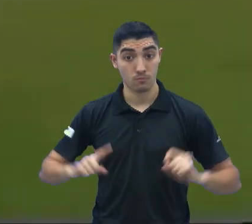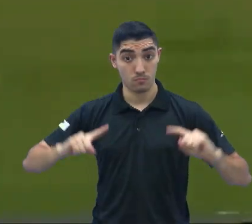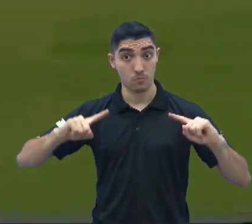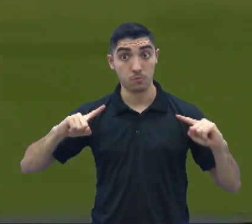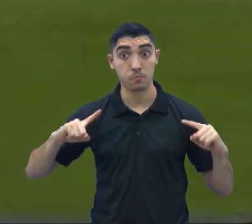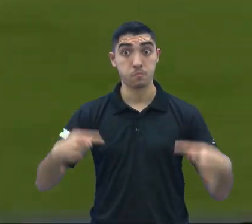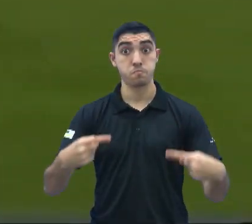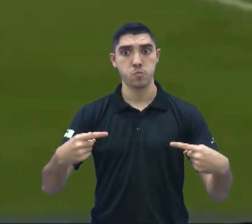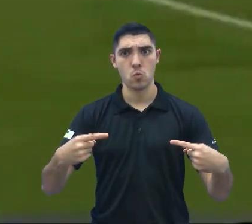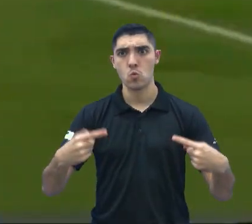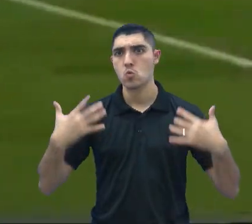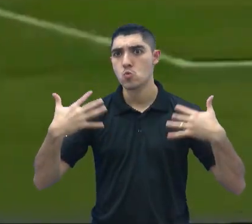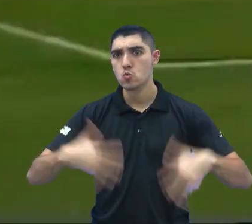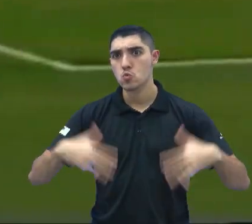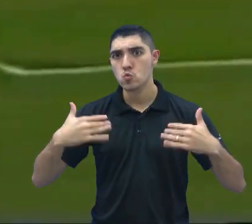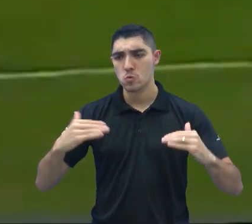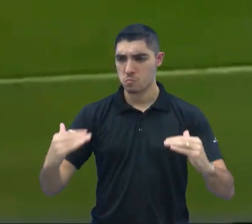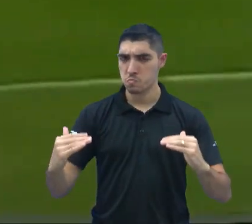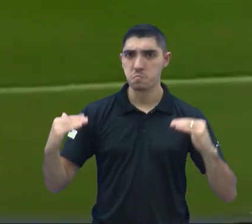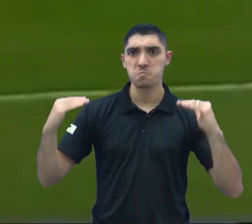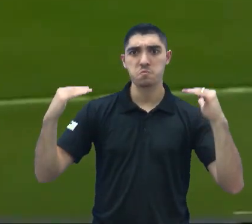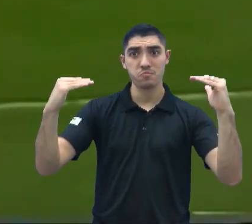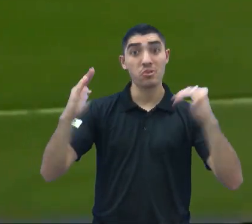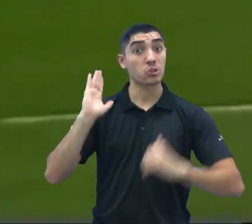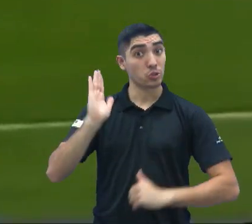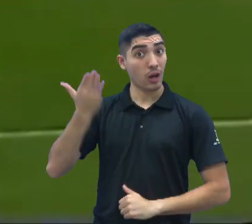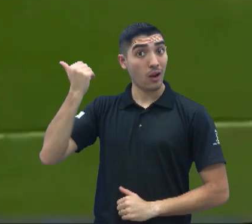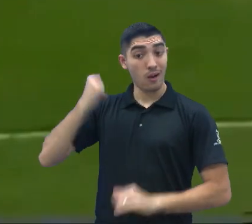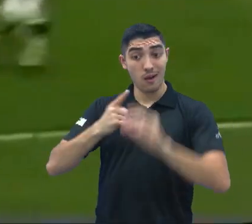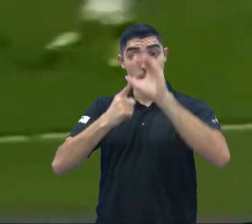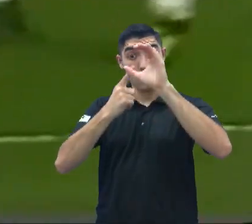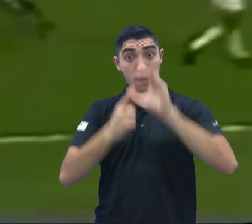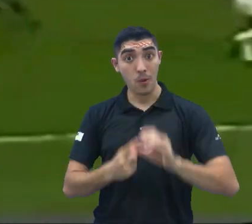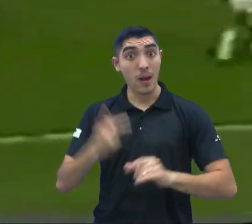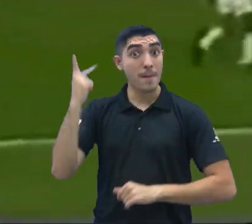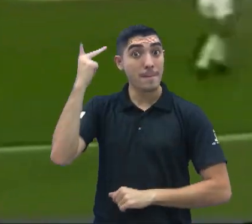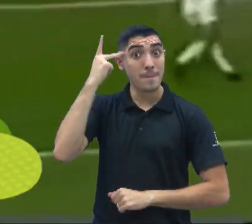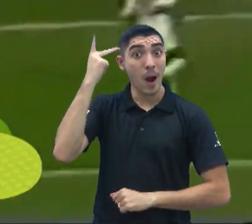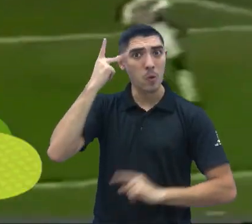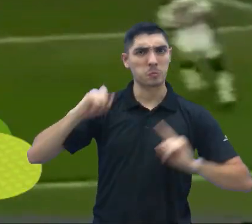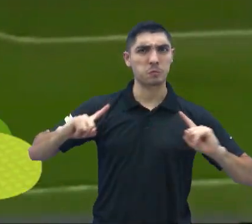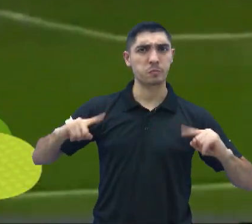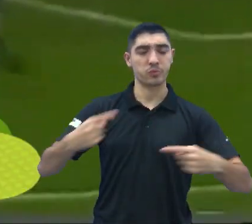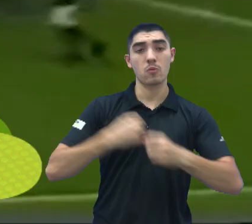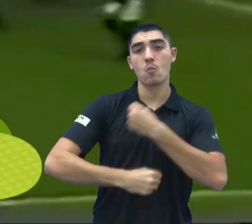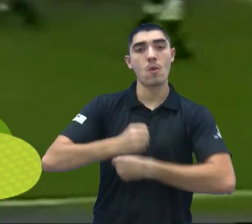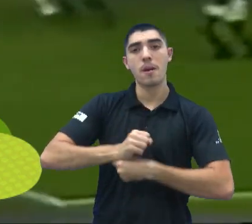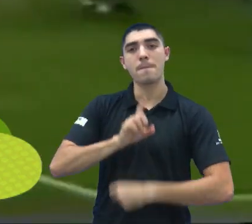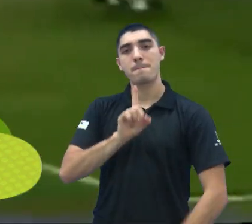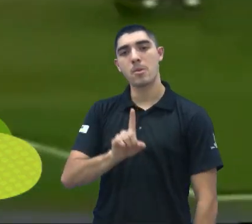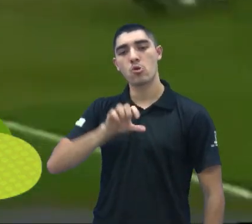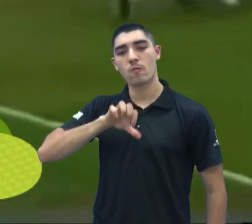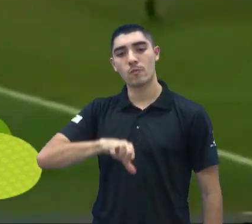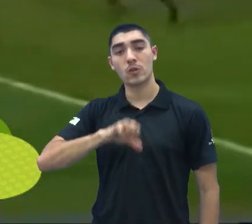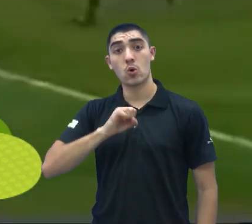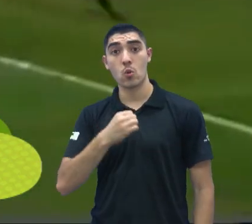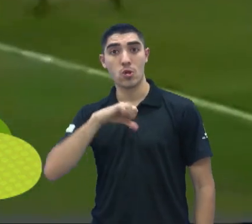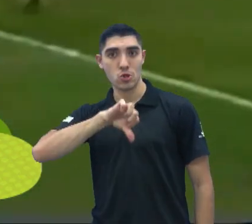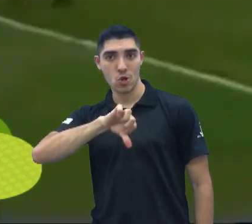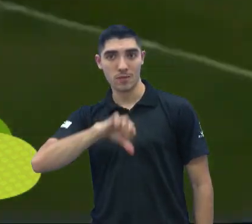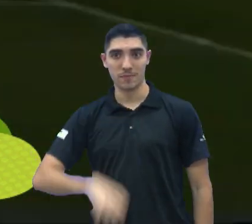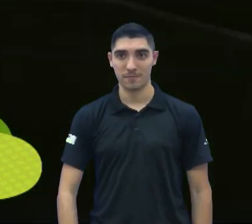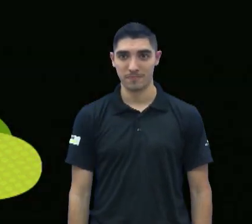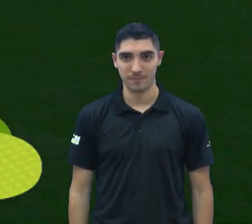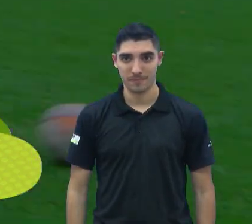camisas grandes, que já decidiram um campeonato paulista em 1989.